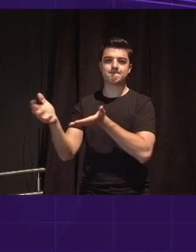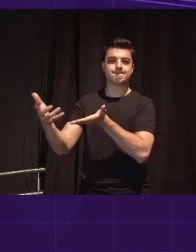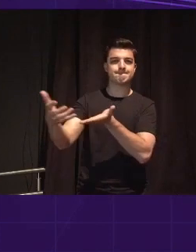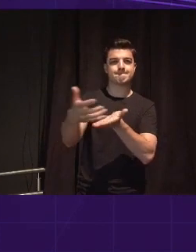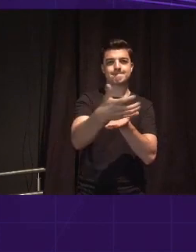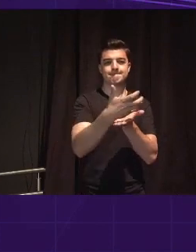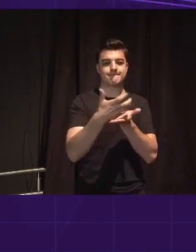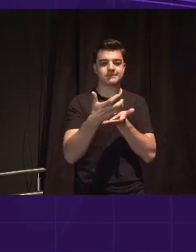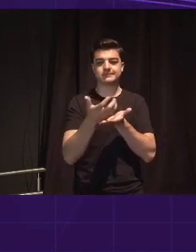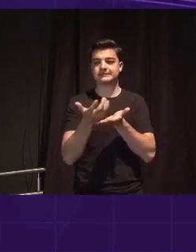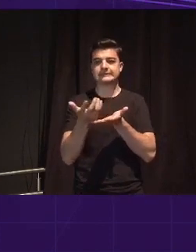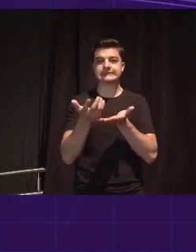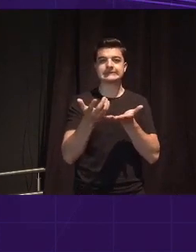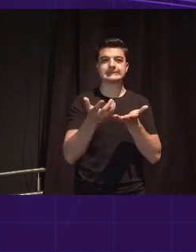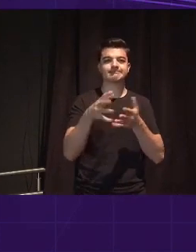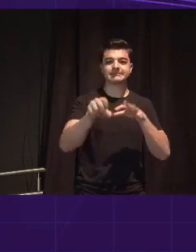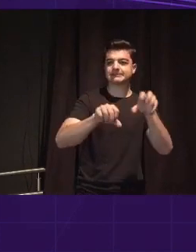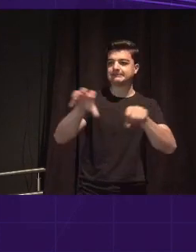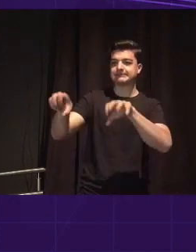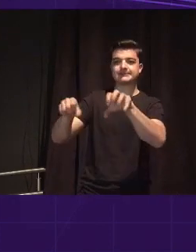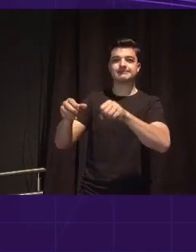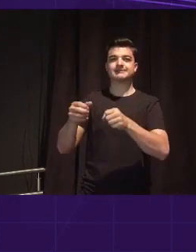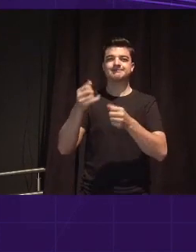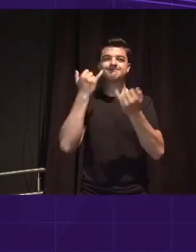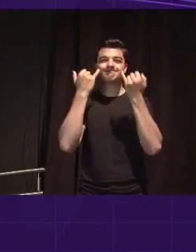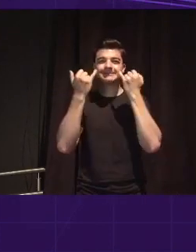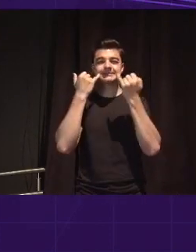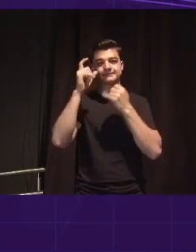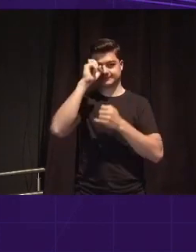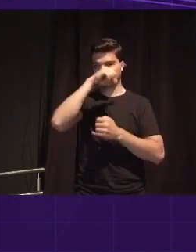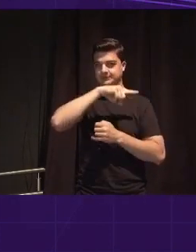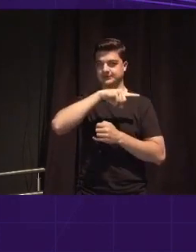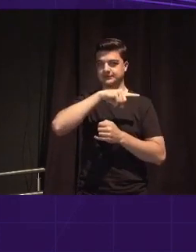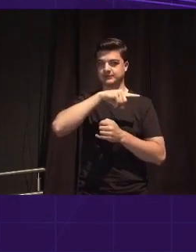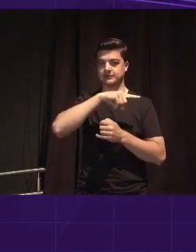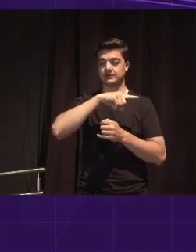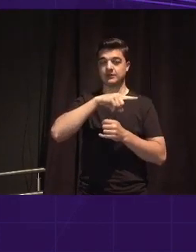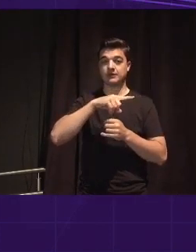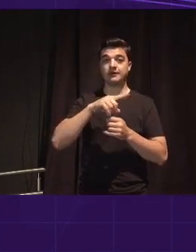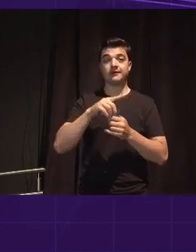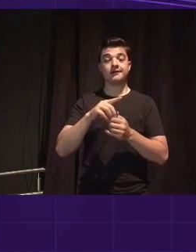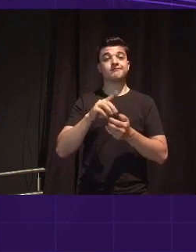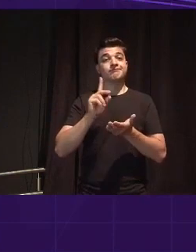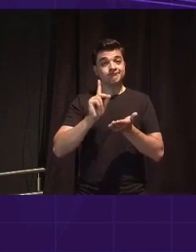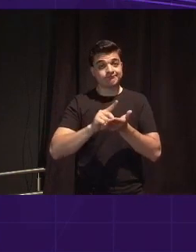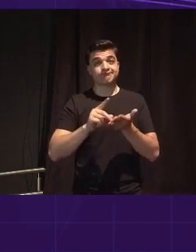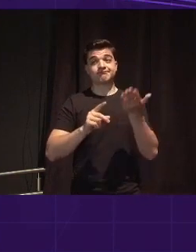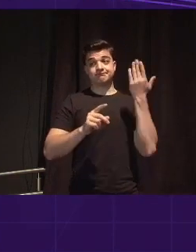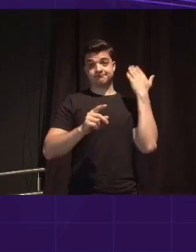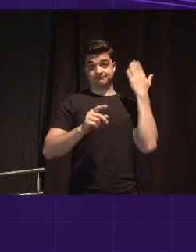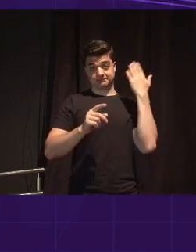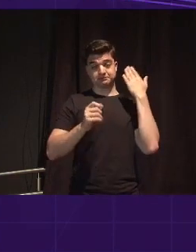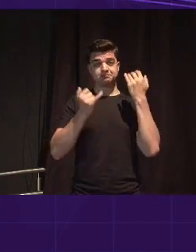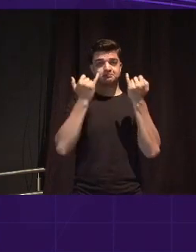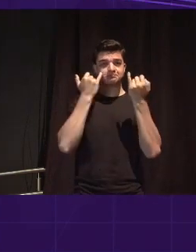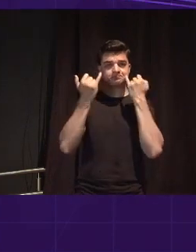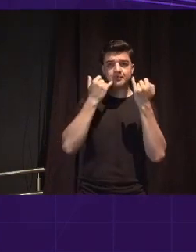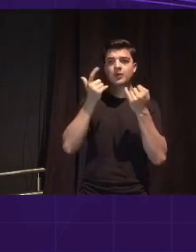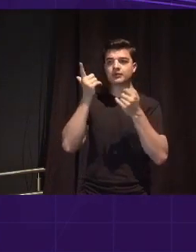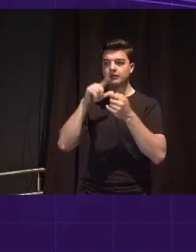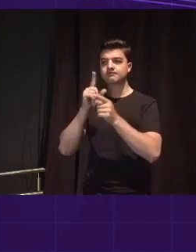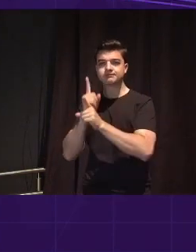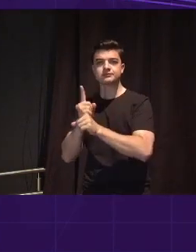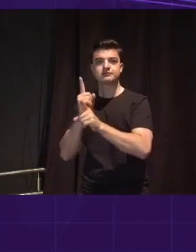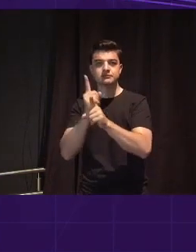a gente não podia confiar, ou não estava coletando dado, ou coletava um dado, mas não era aquele dado que contava a história, ou que nos ajudava a tomar melhor